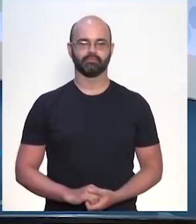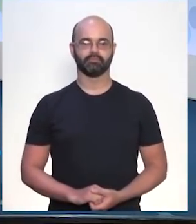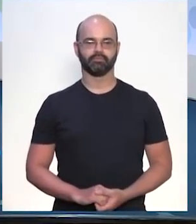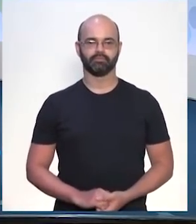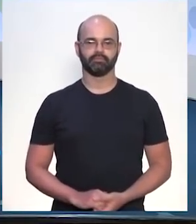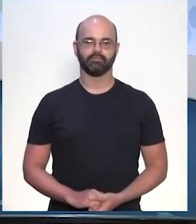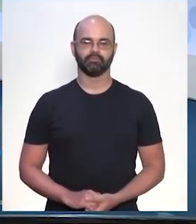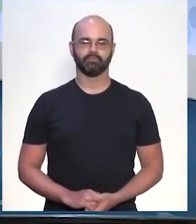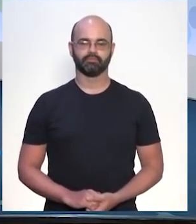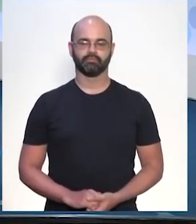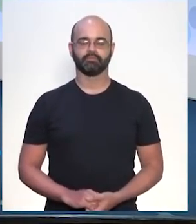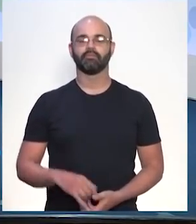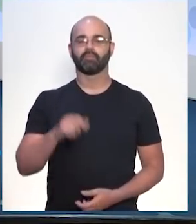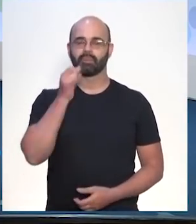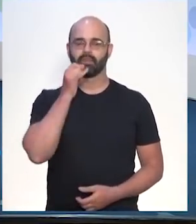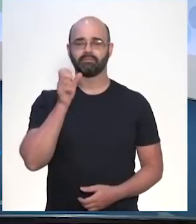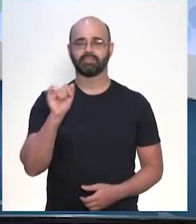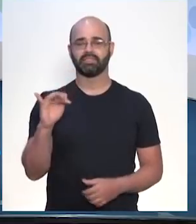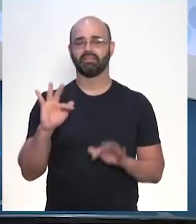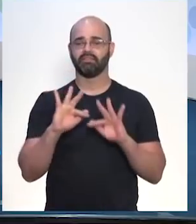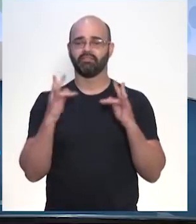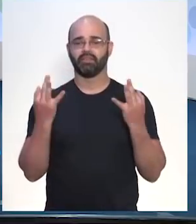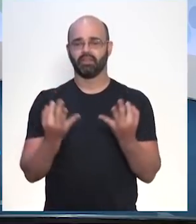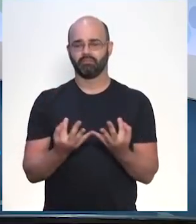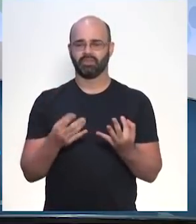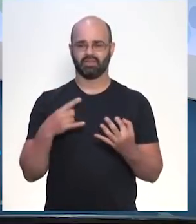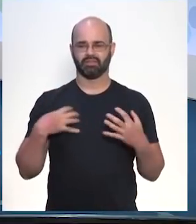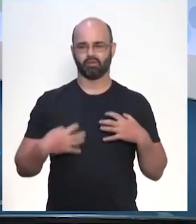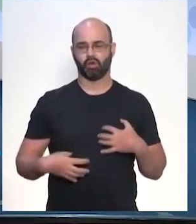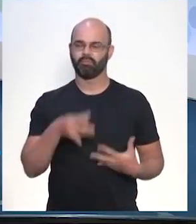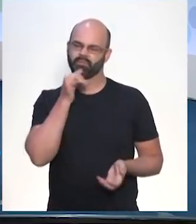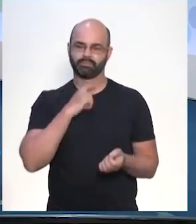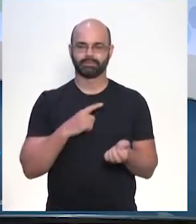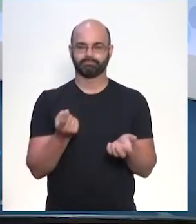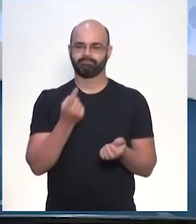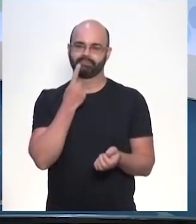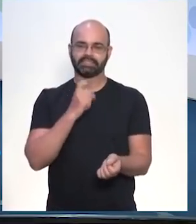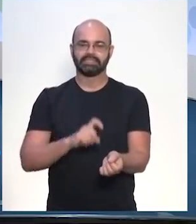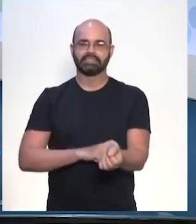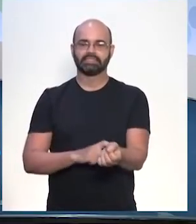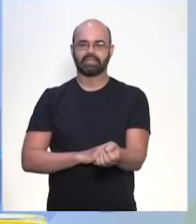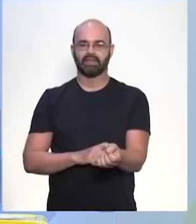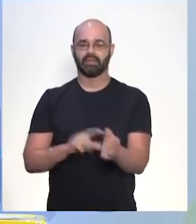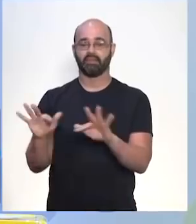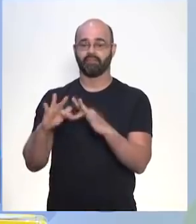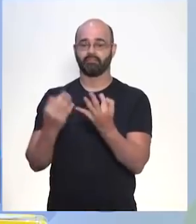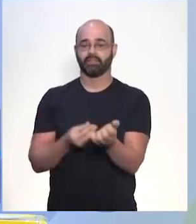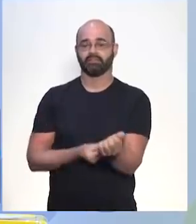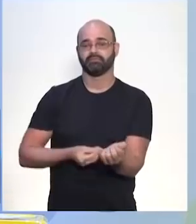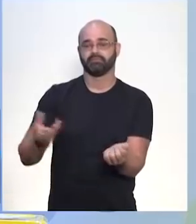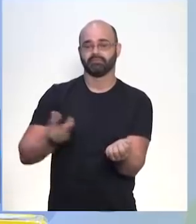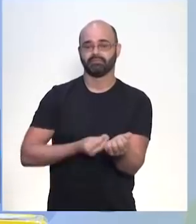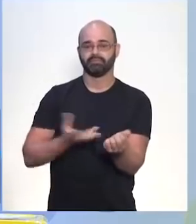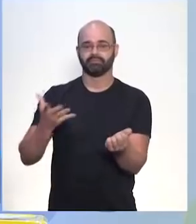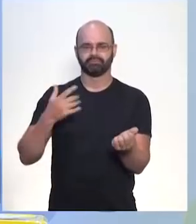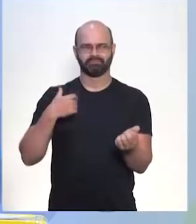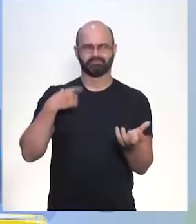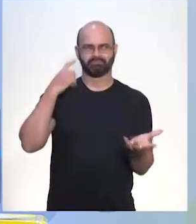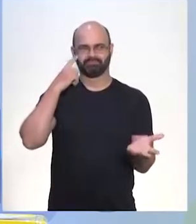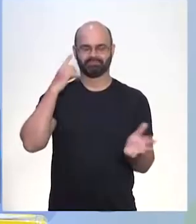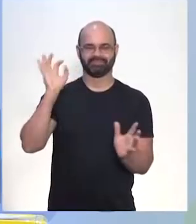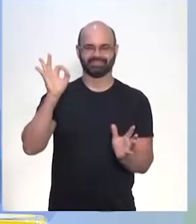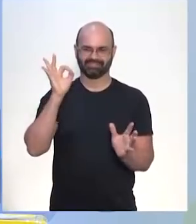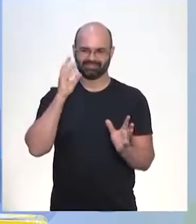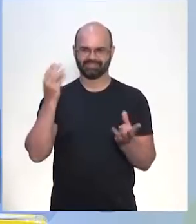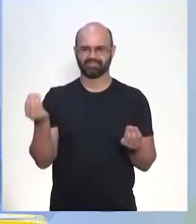Por exemplo, a família doar. Ah, sim, sim. Sangue, no sim, caso. sim, Fica mais bonito sim. sangue, doar sangue. É Isso. verdade, você falou de órgãos, eu fiquei aqui.